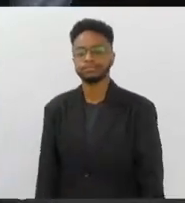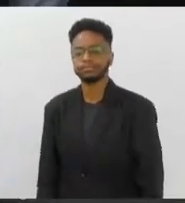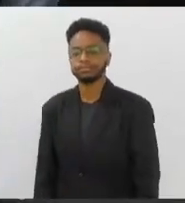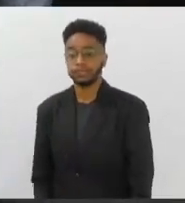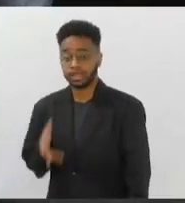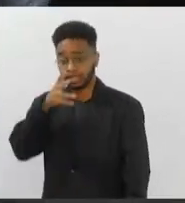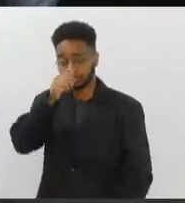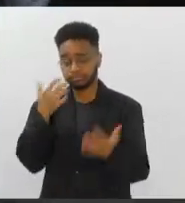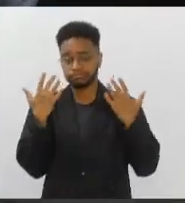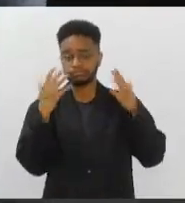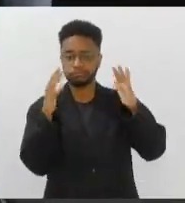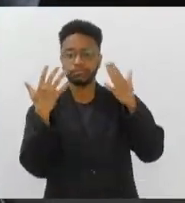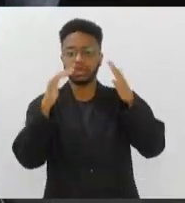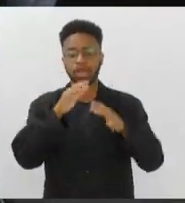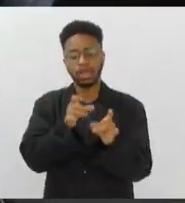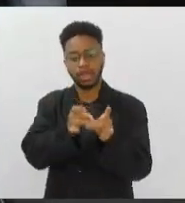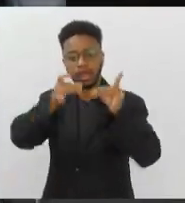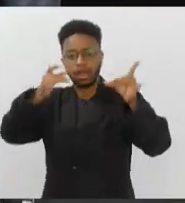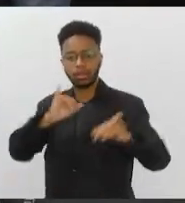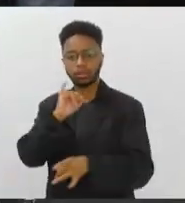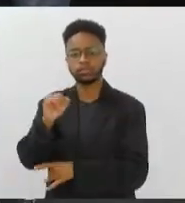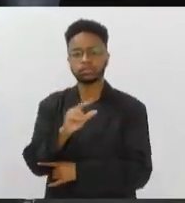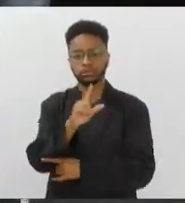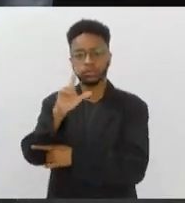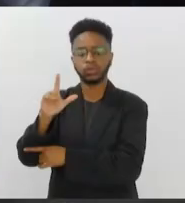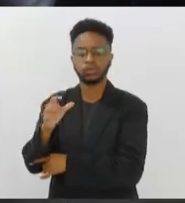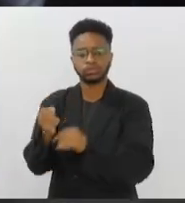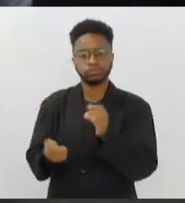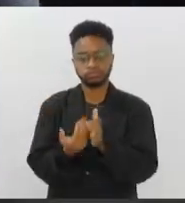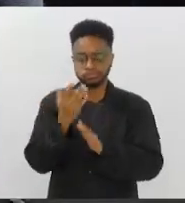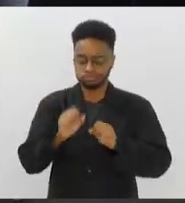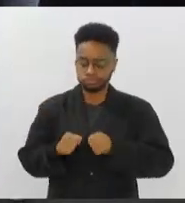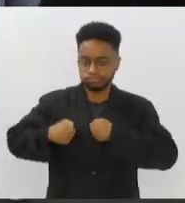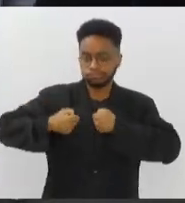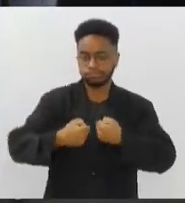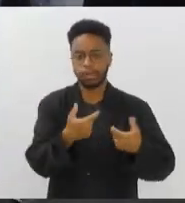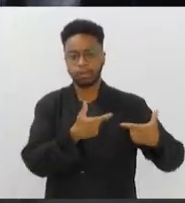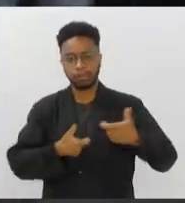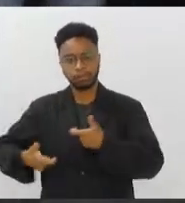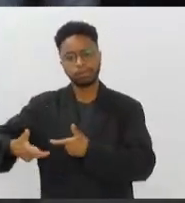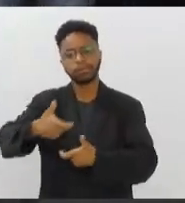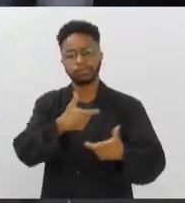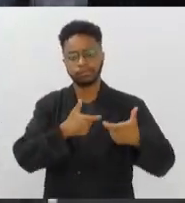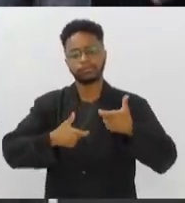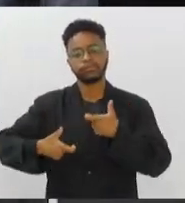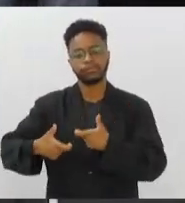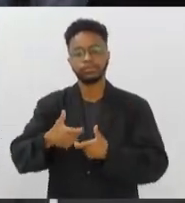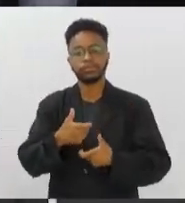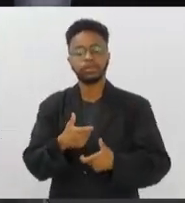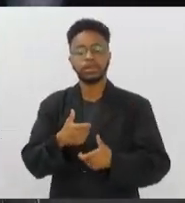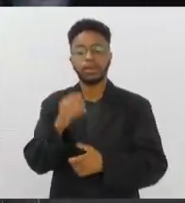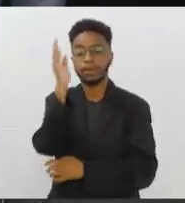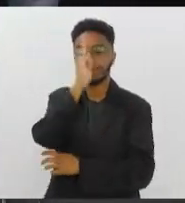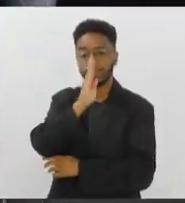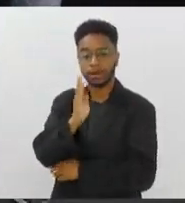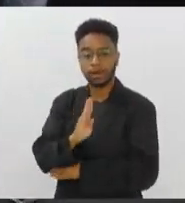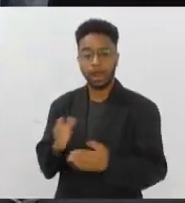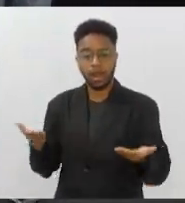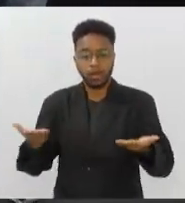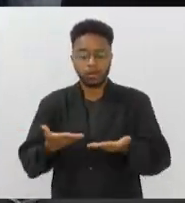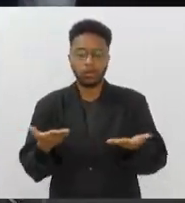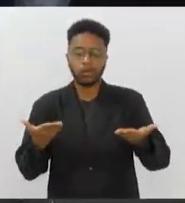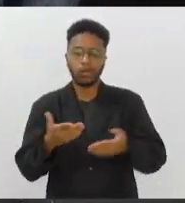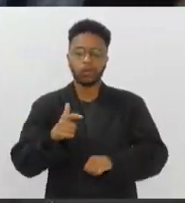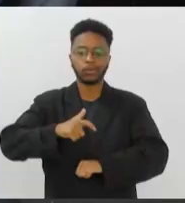Salve os caboclos de julho, quem foi de aço nos anos de chumbo. Brasil, chegou